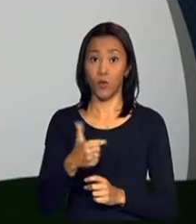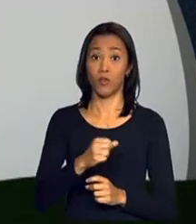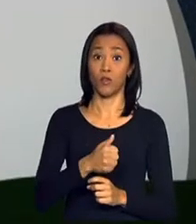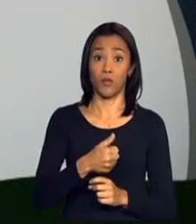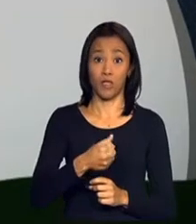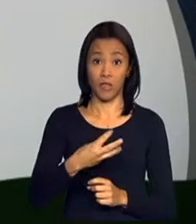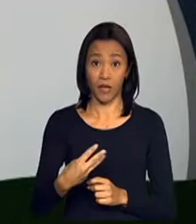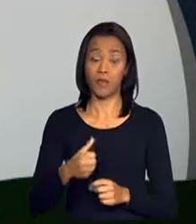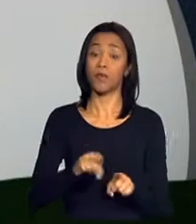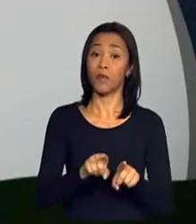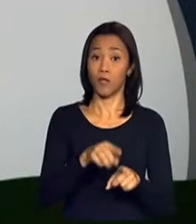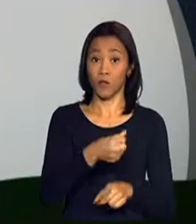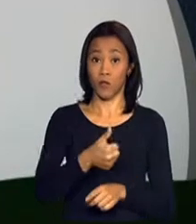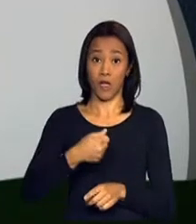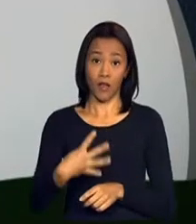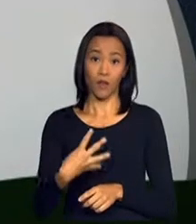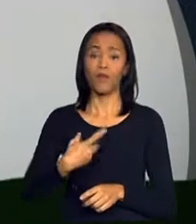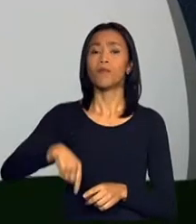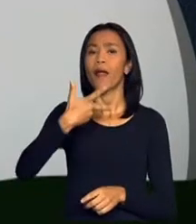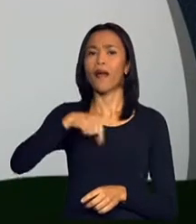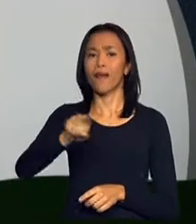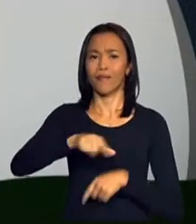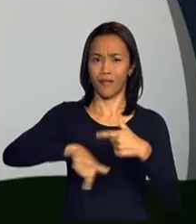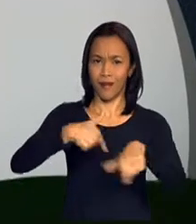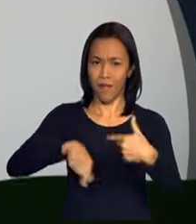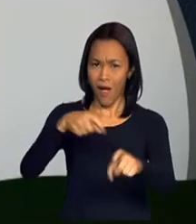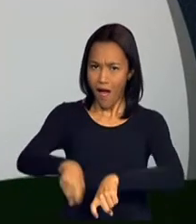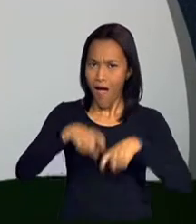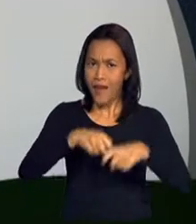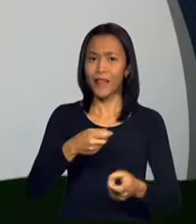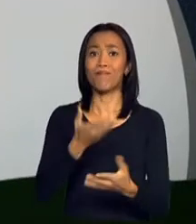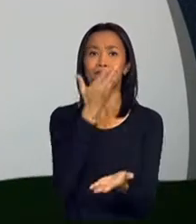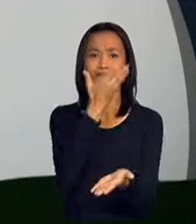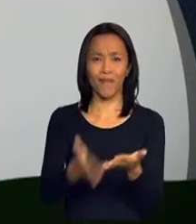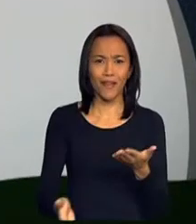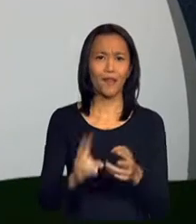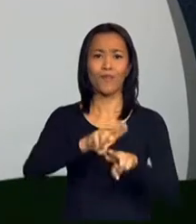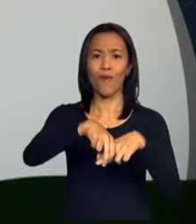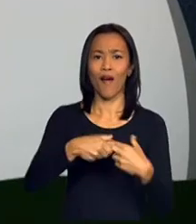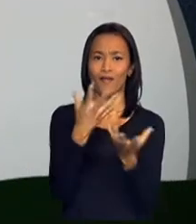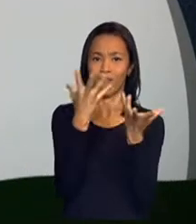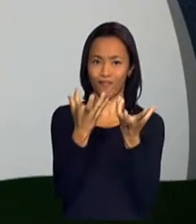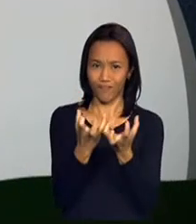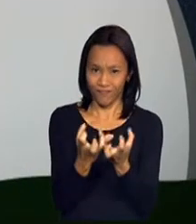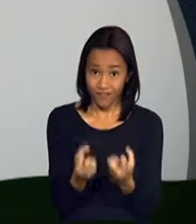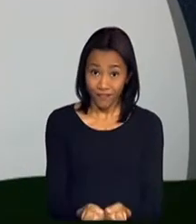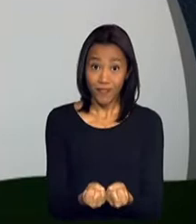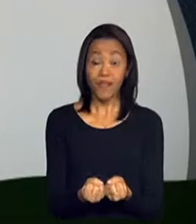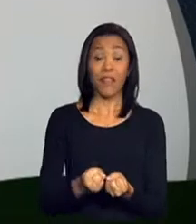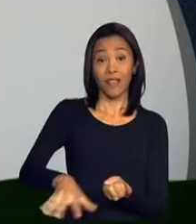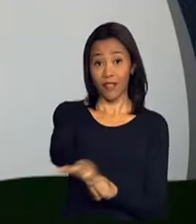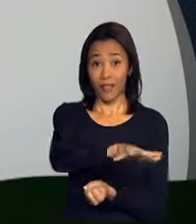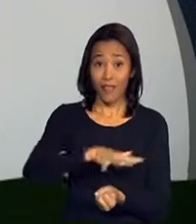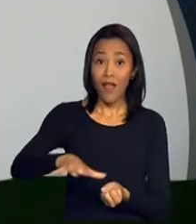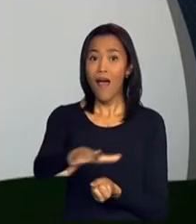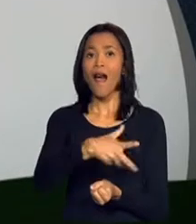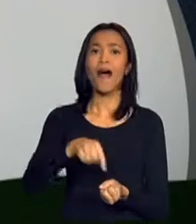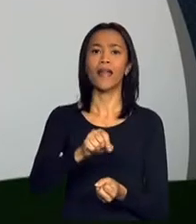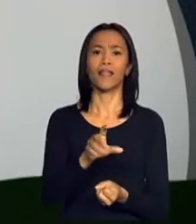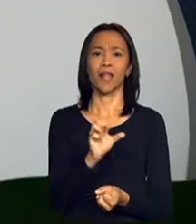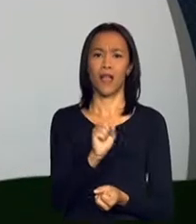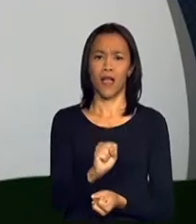e 2014 para os produtores rurais que tiveram prejuízos causados pela estiagem na área de atuação